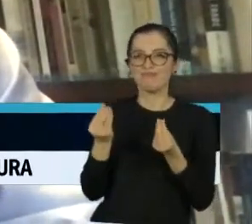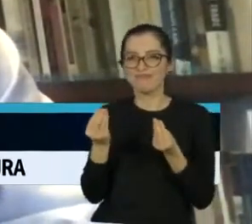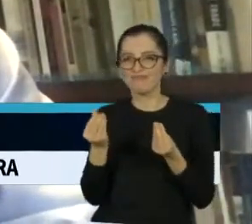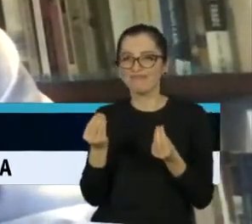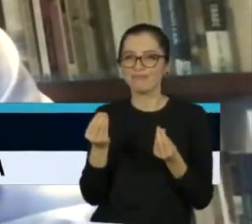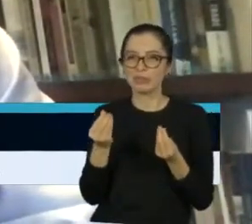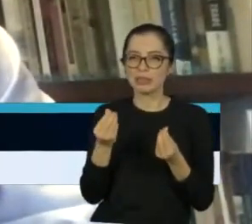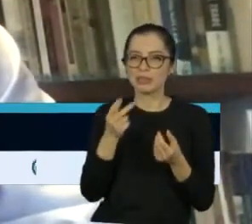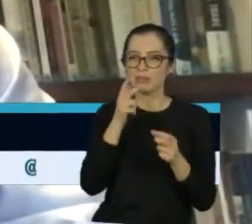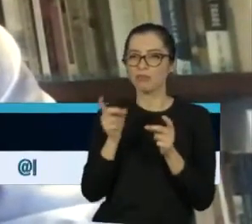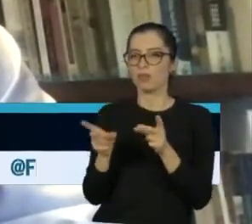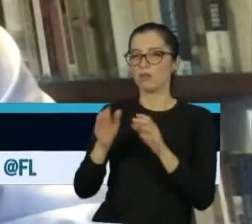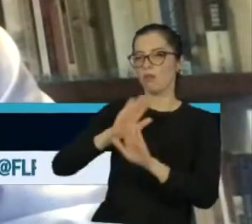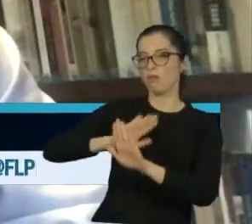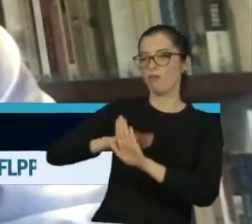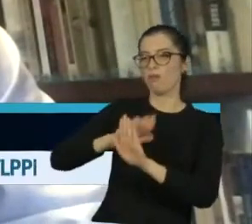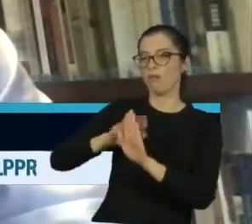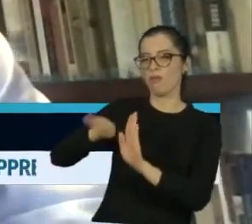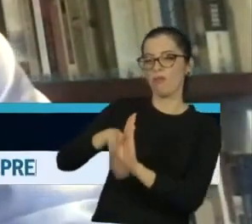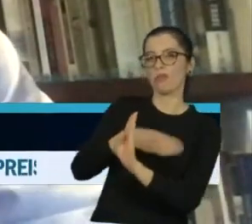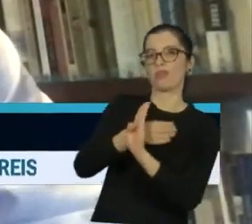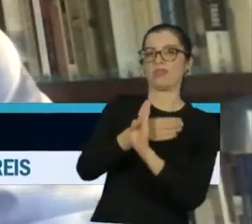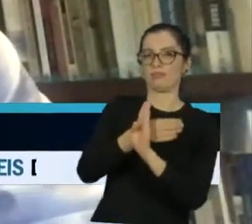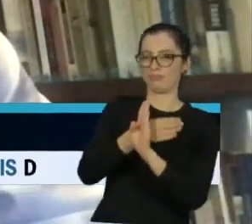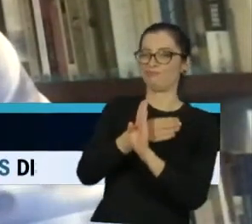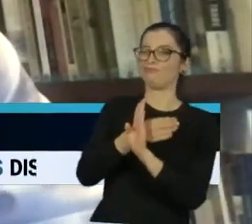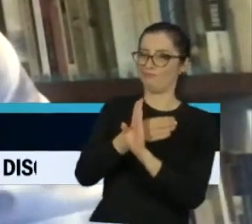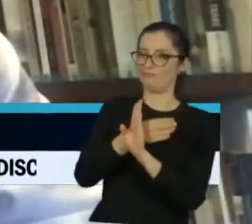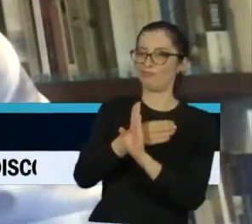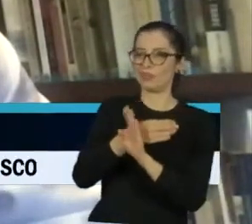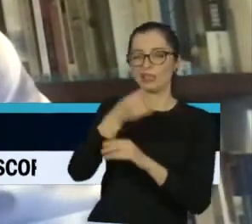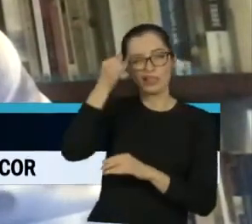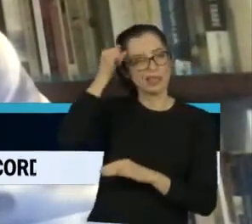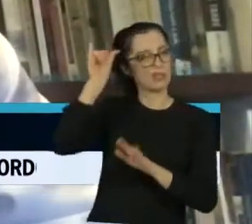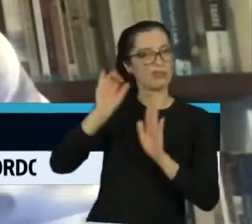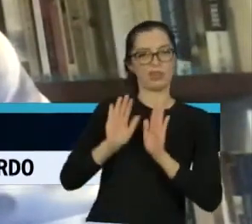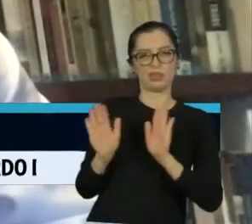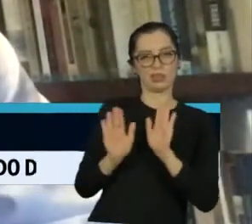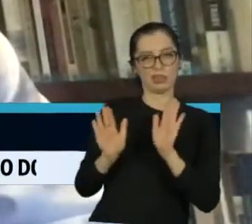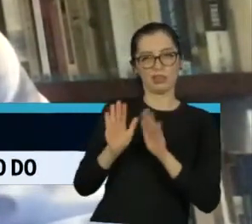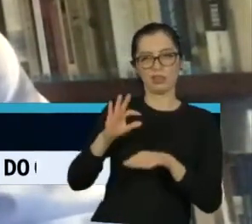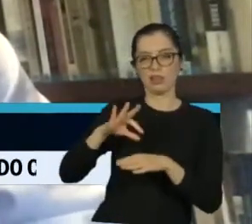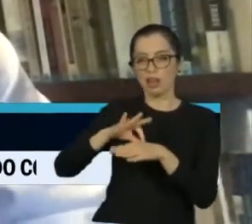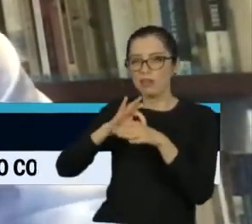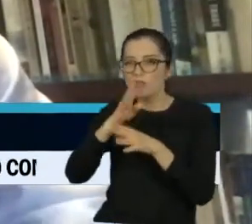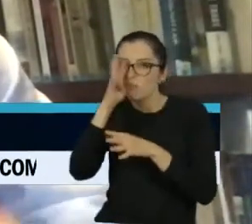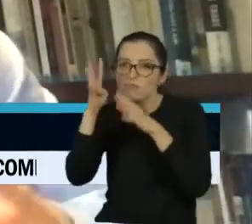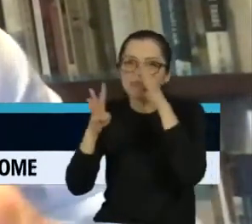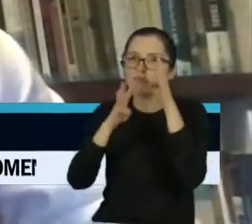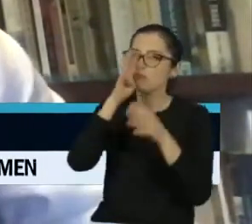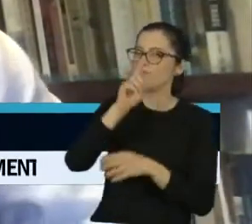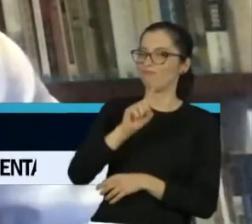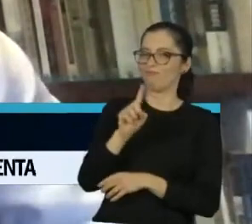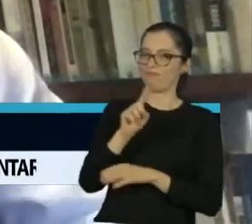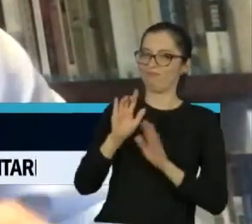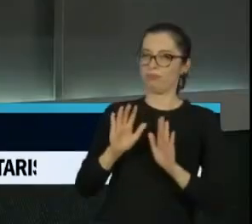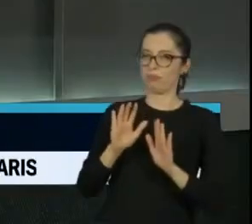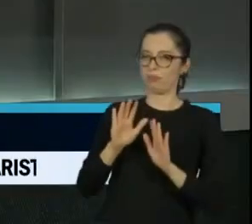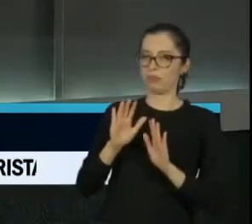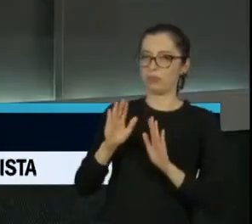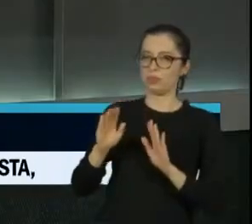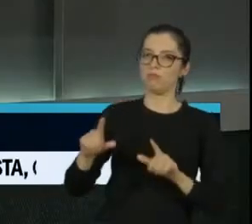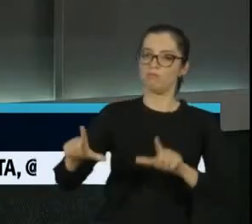frigoríficos ou empresas, enfim, que usem carne oriunda de áreas de desmatamento ilegal. A outra será